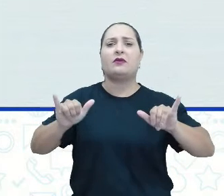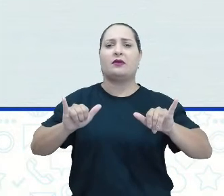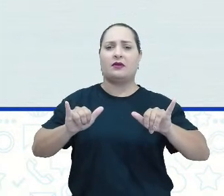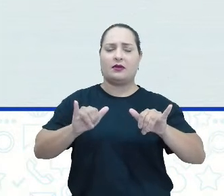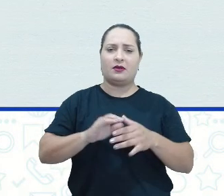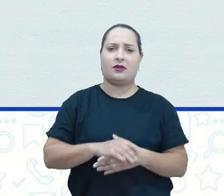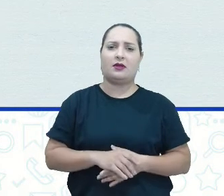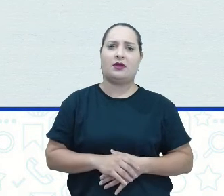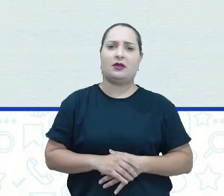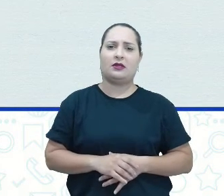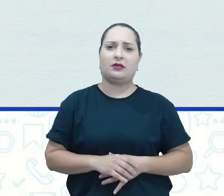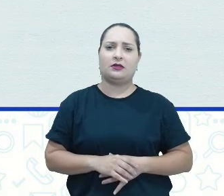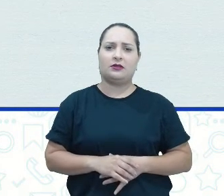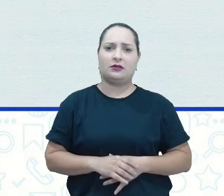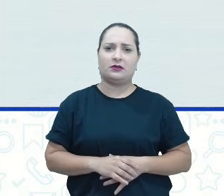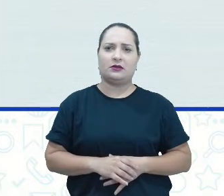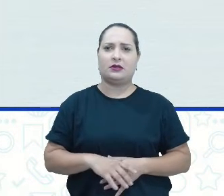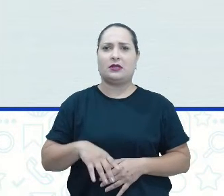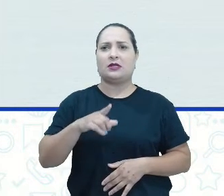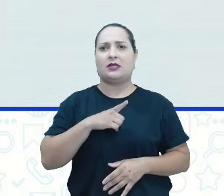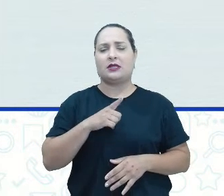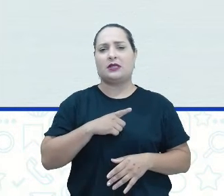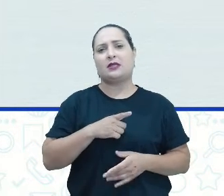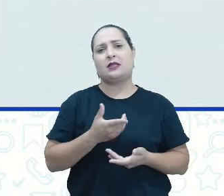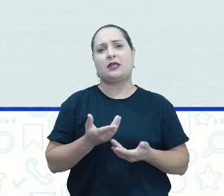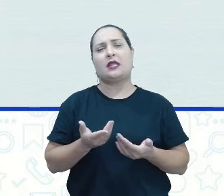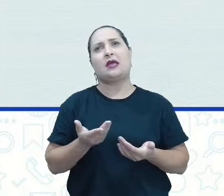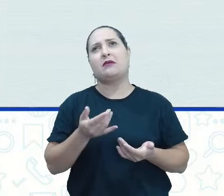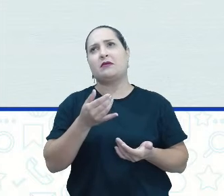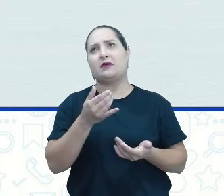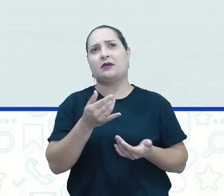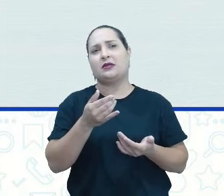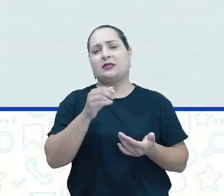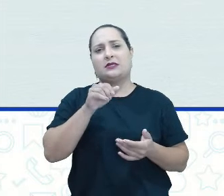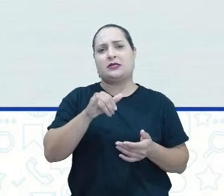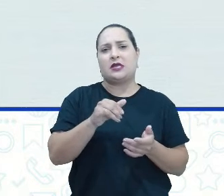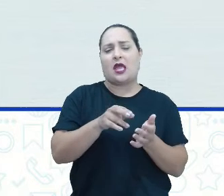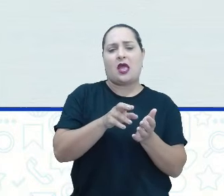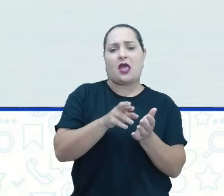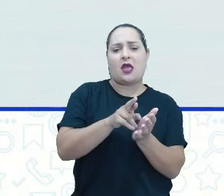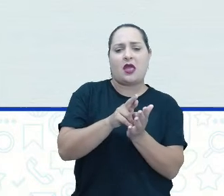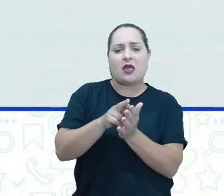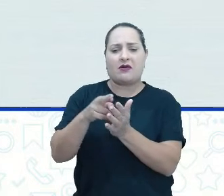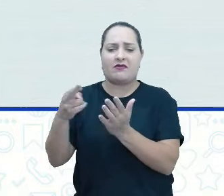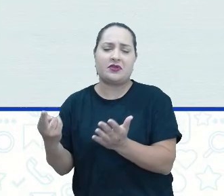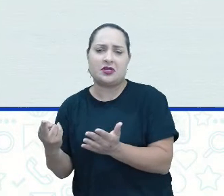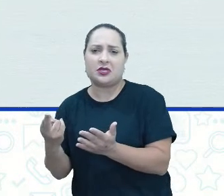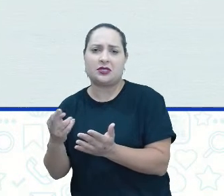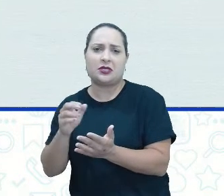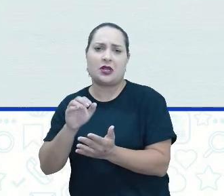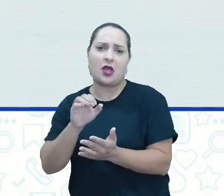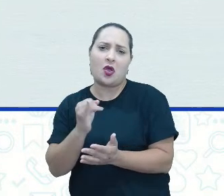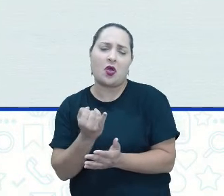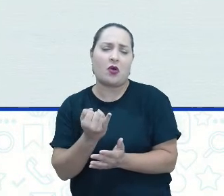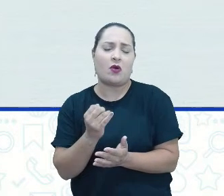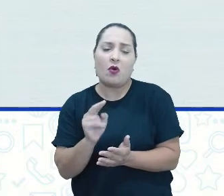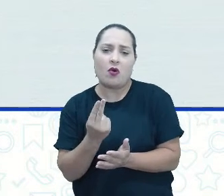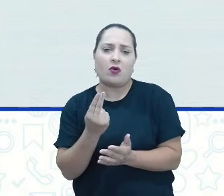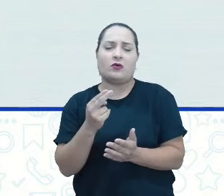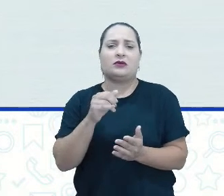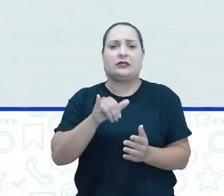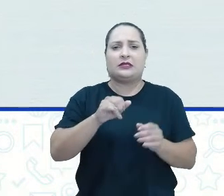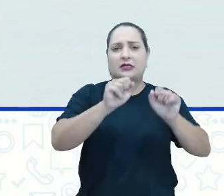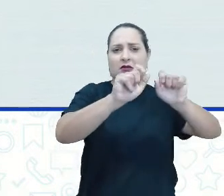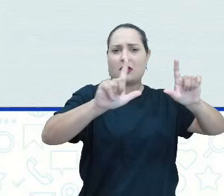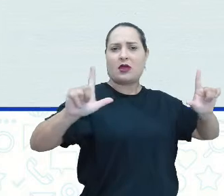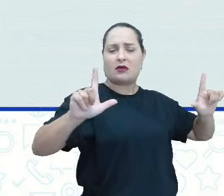será preenchido com a mensagem também. Se é uma meia folha de uma revista, se é um outdoor, um cartaz, um